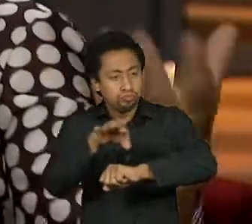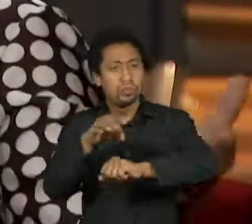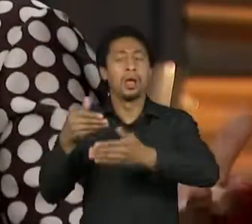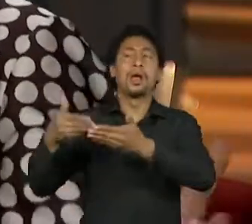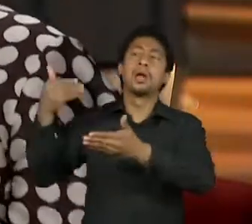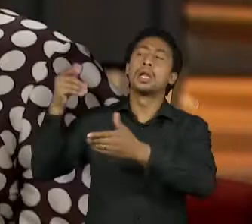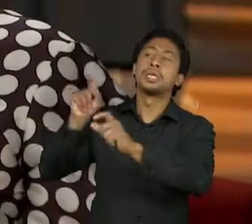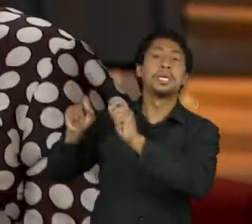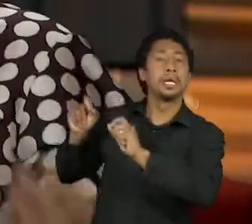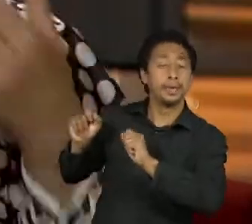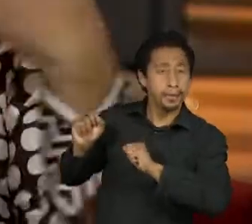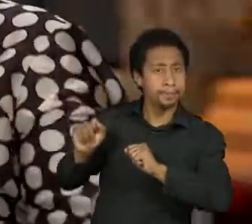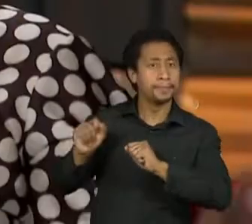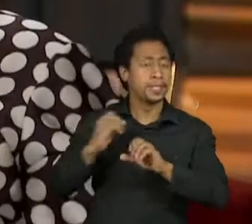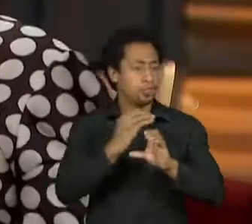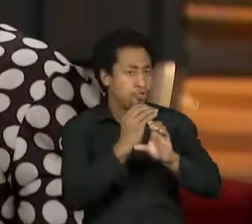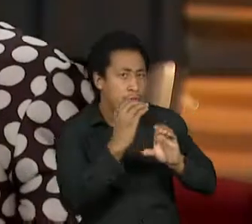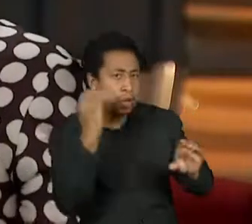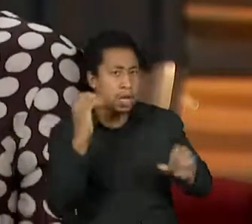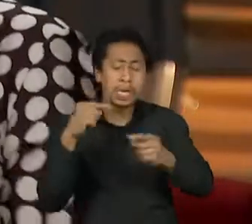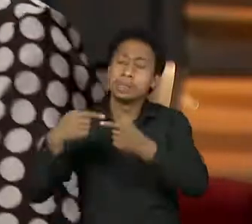Engenheiros todo mundo vem gente antes de você